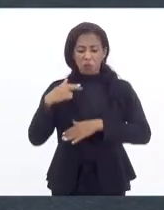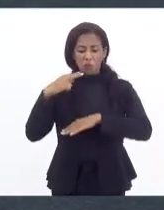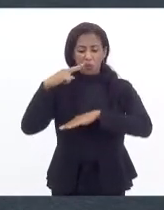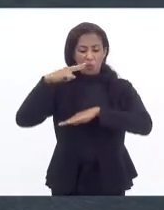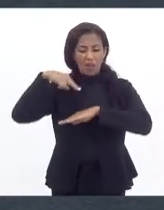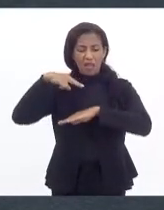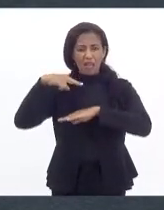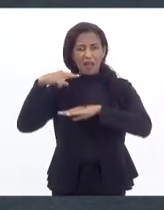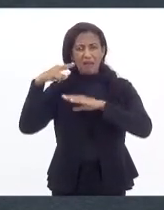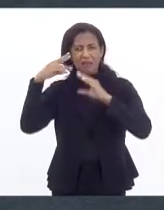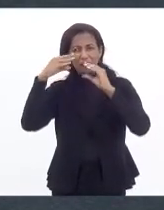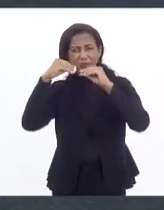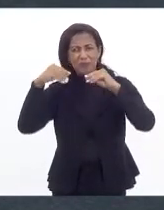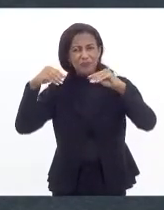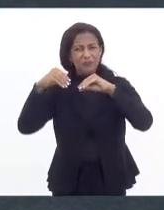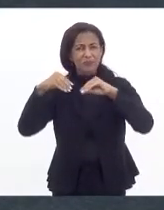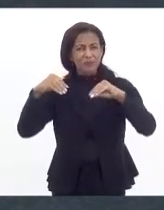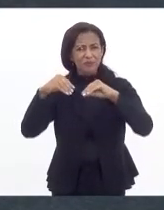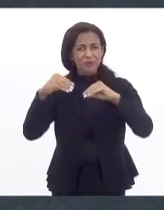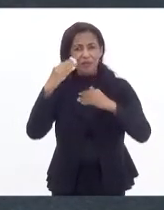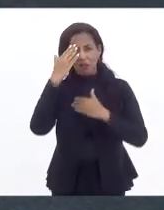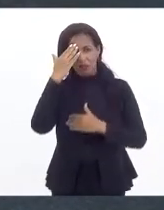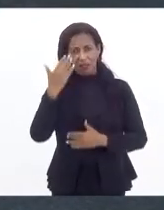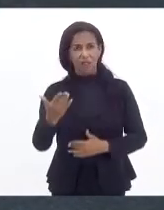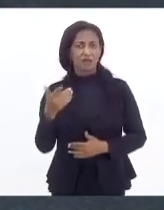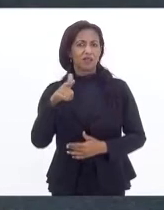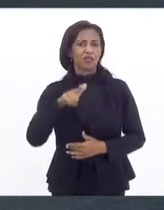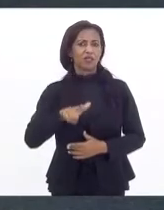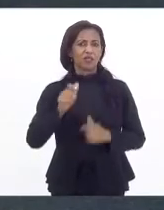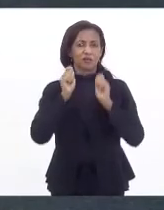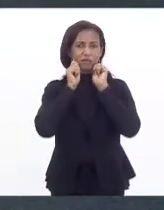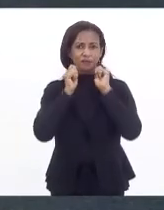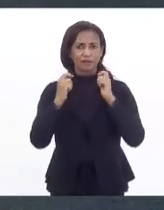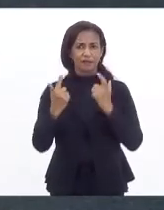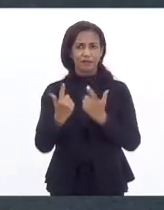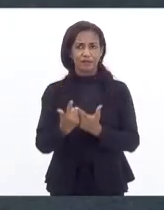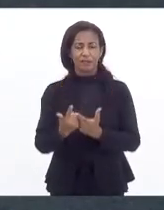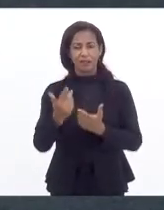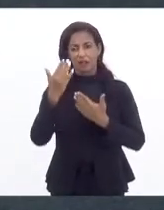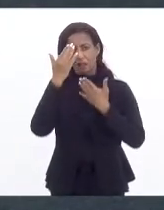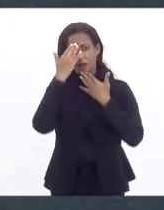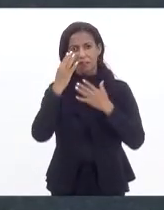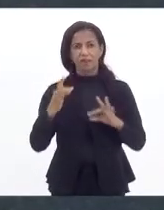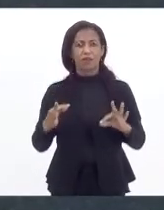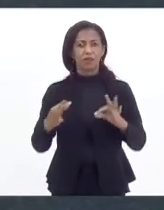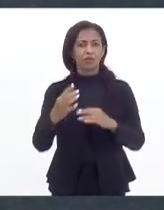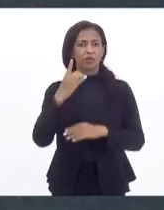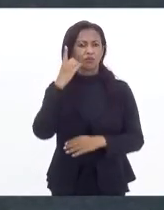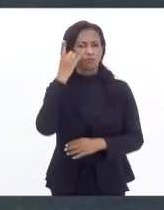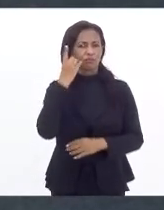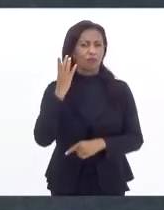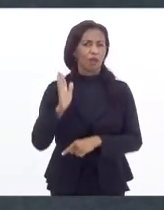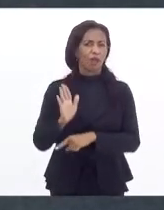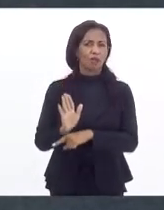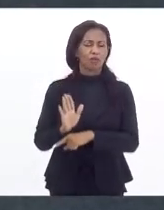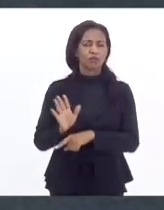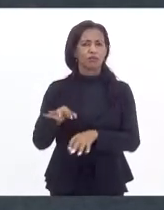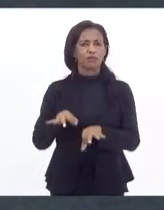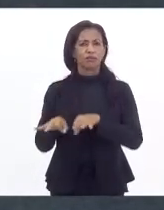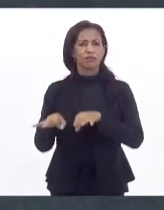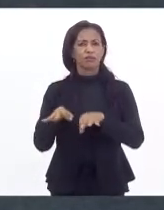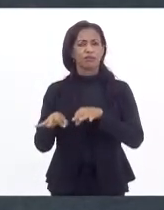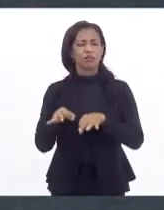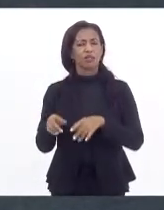mais. Então, assim, agradecer mais uma vez à Assembleia Legislativa, agradecer a todos os deputados que colaboraram com o nosso projeto